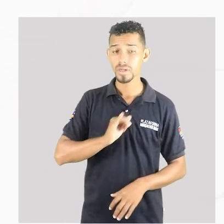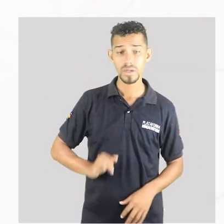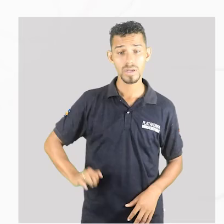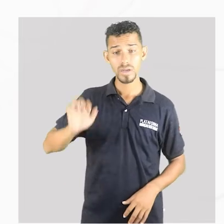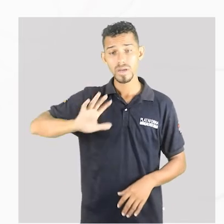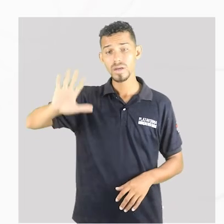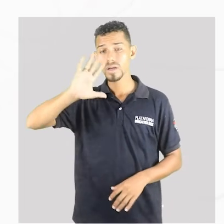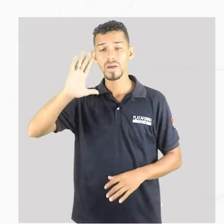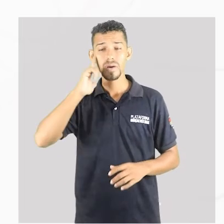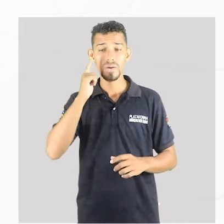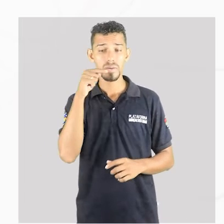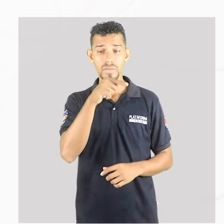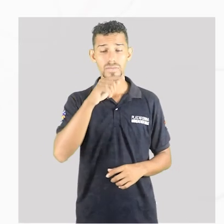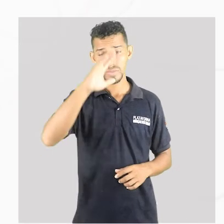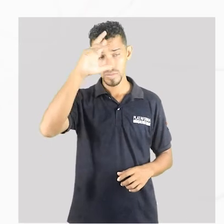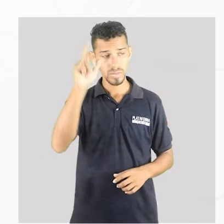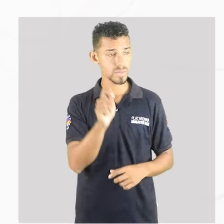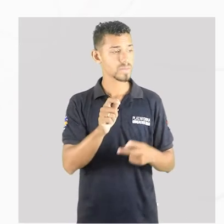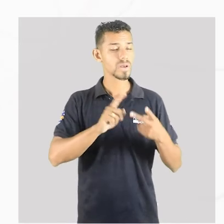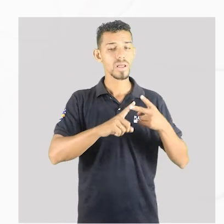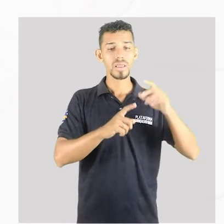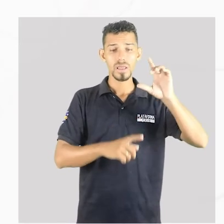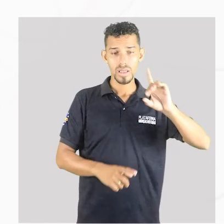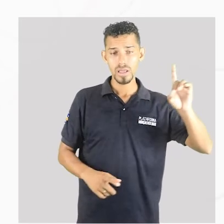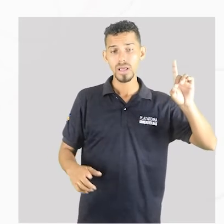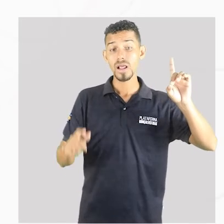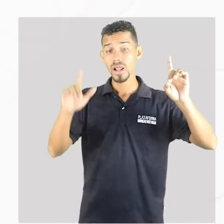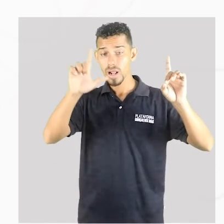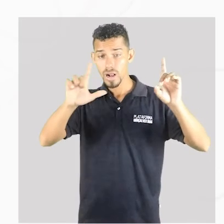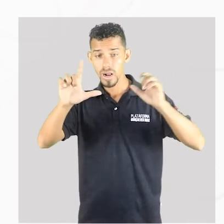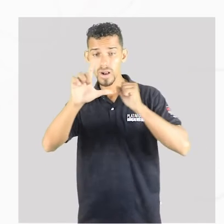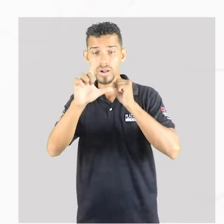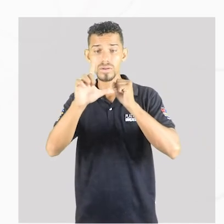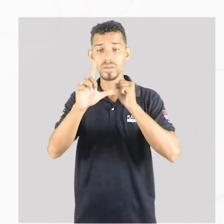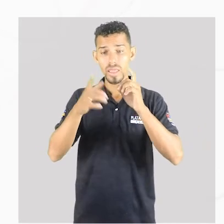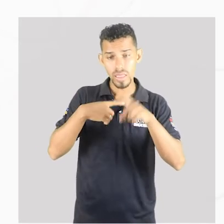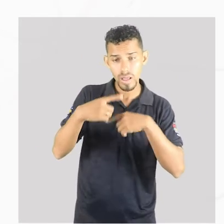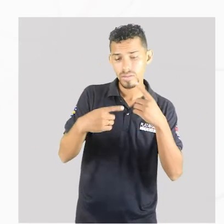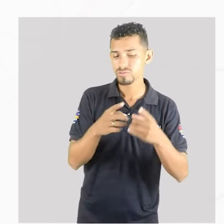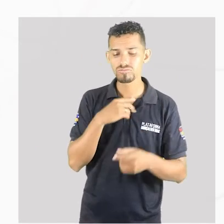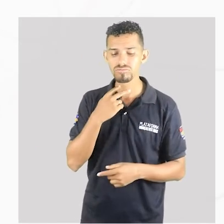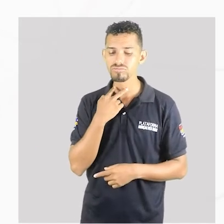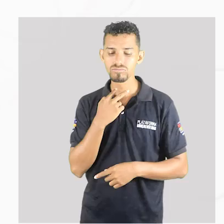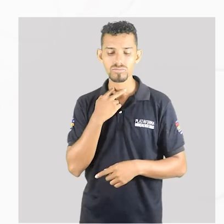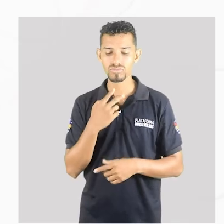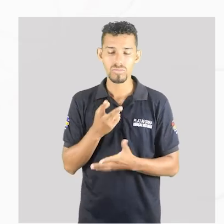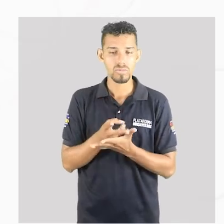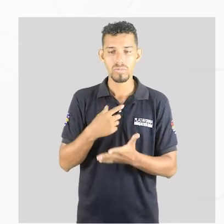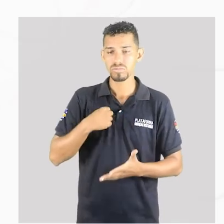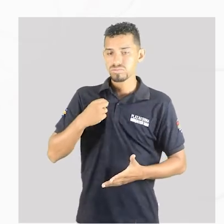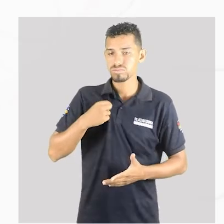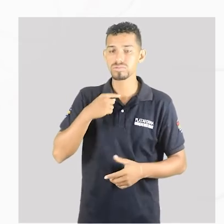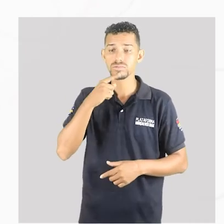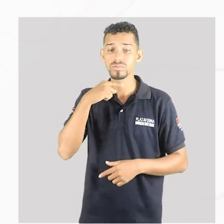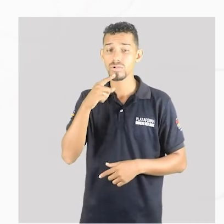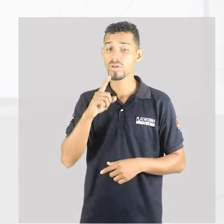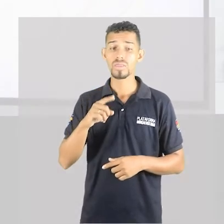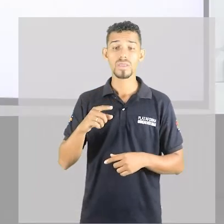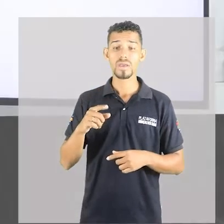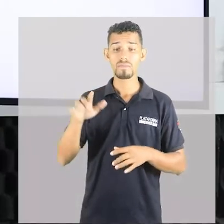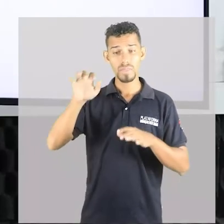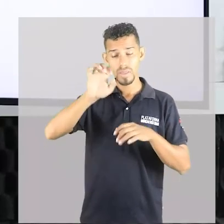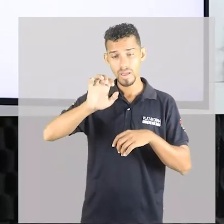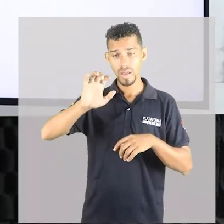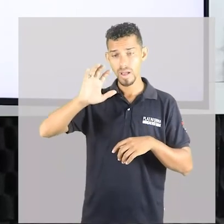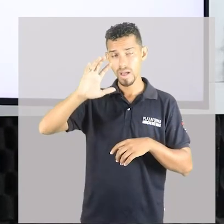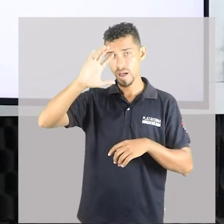África subsaariana. Letra D. As lógicas e as dinâmicas coloniais não foram mantidas voluntariamente ou não pelos Estados